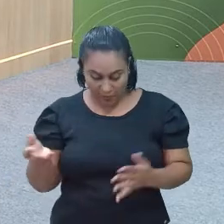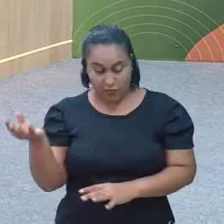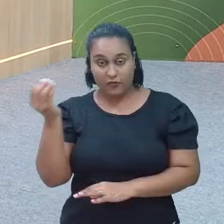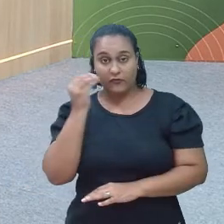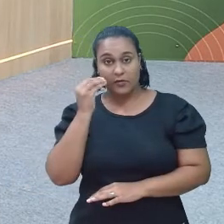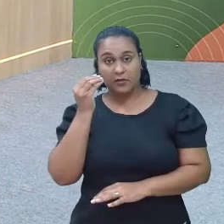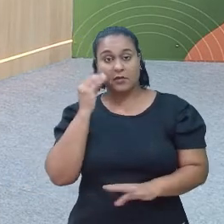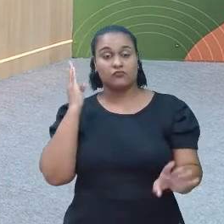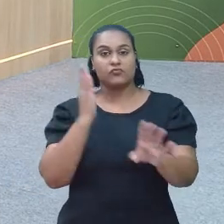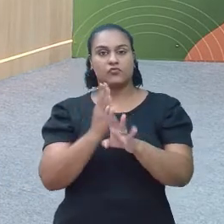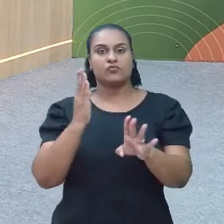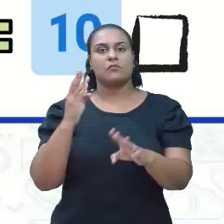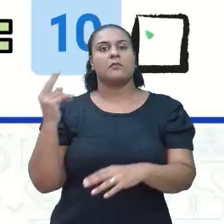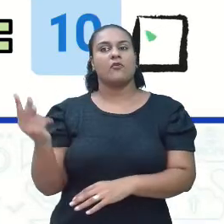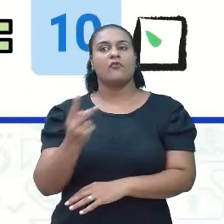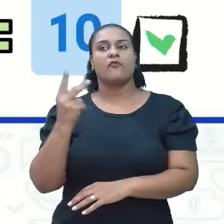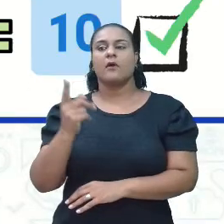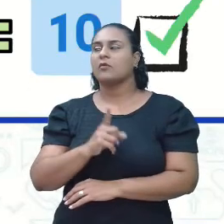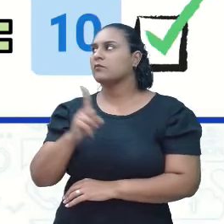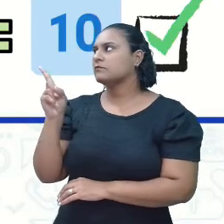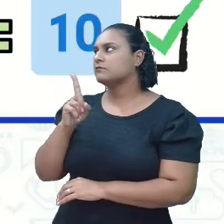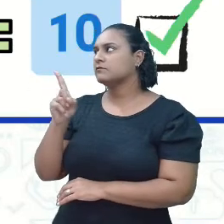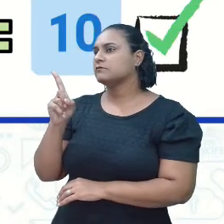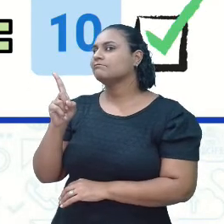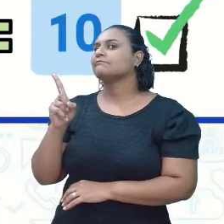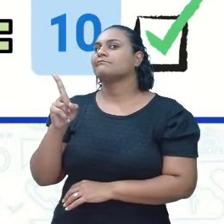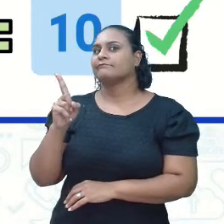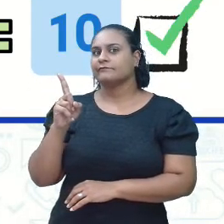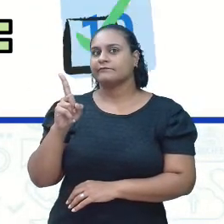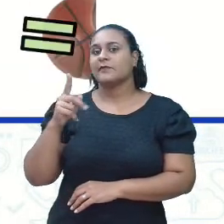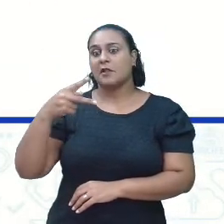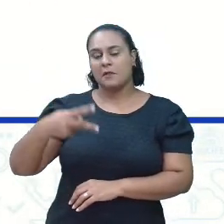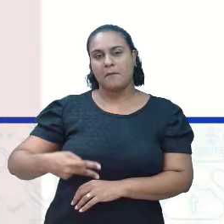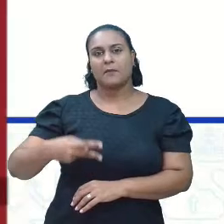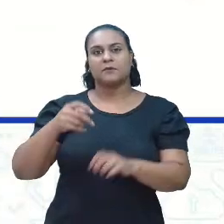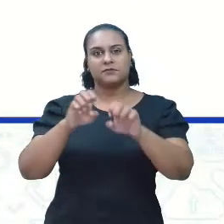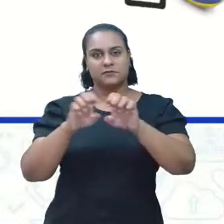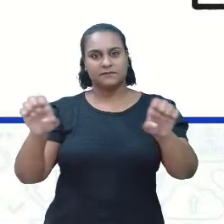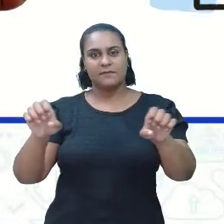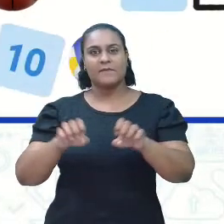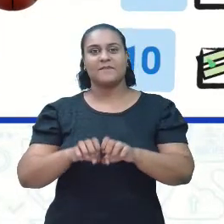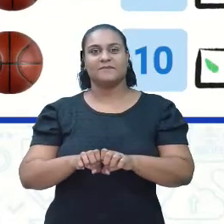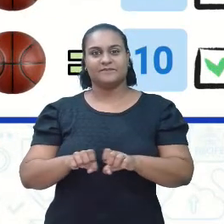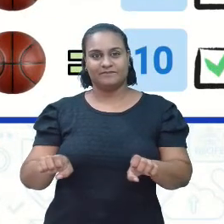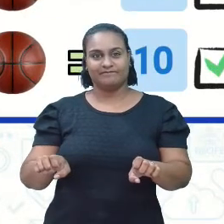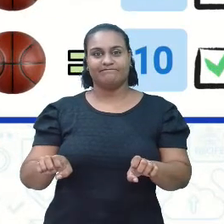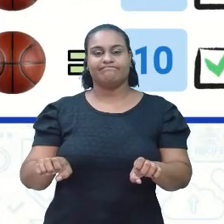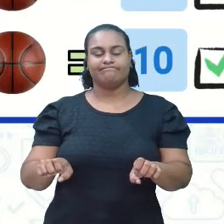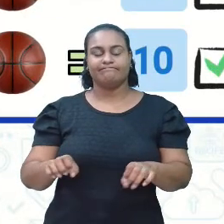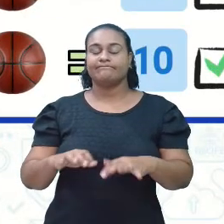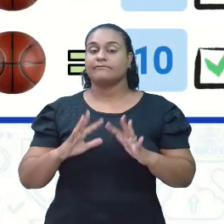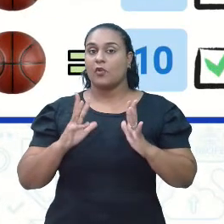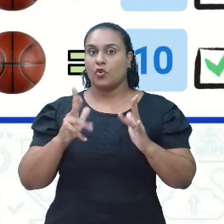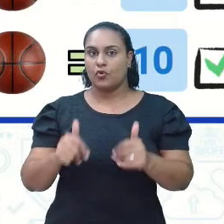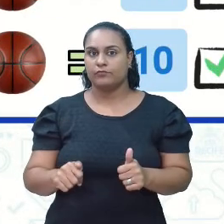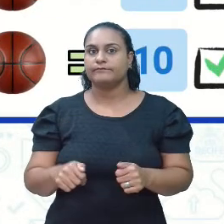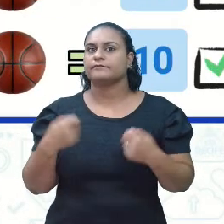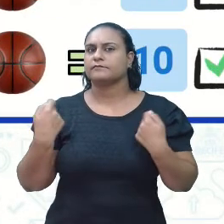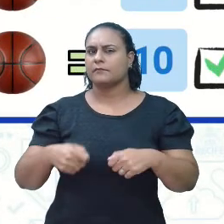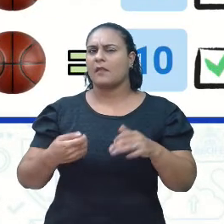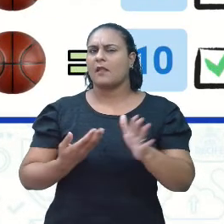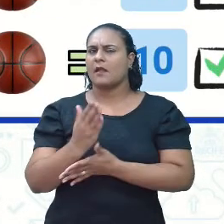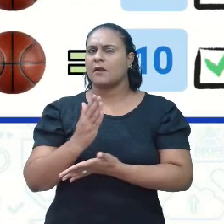tentar descobrir esses valores, eu tenho que descobrir o valor que sirva para todas as equações do sistema. Então a gente vai precisar de